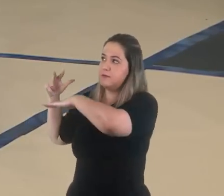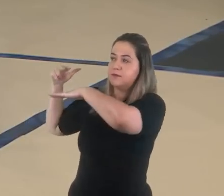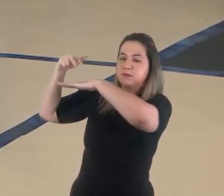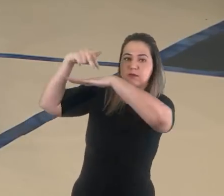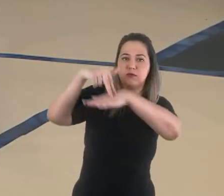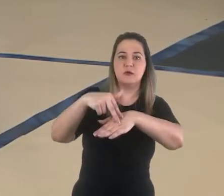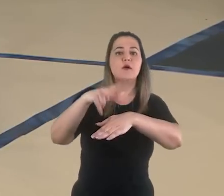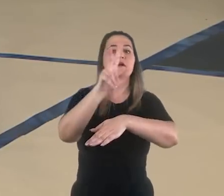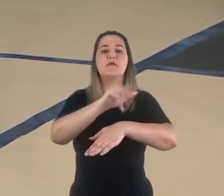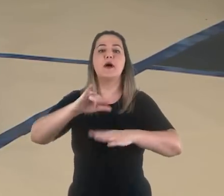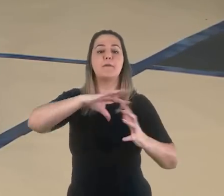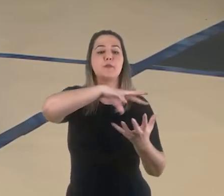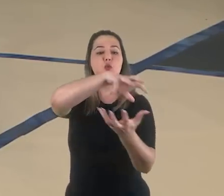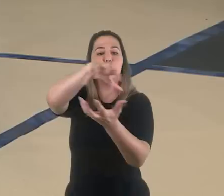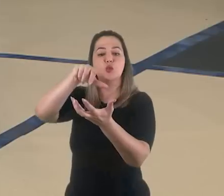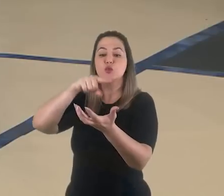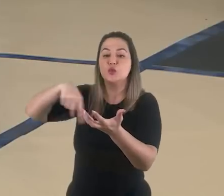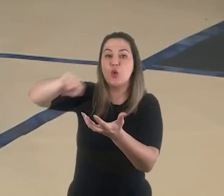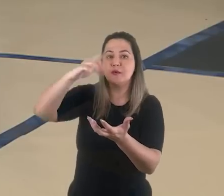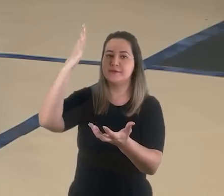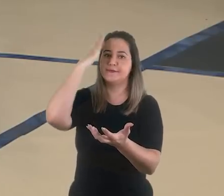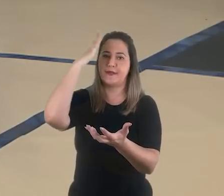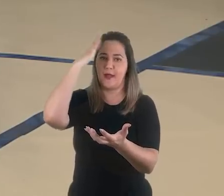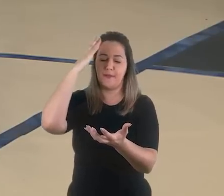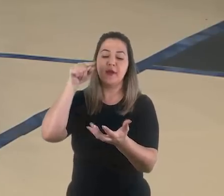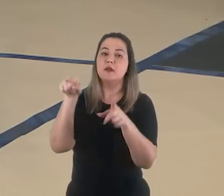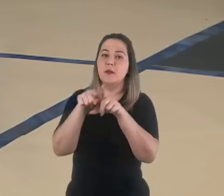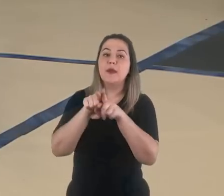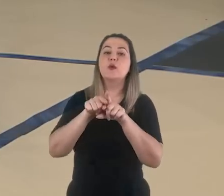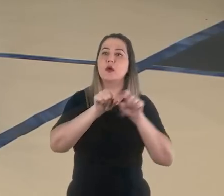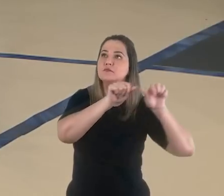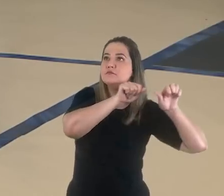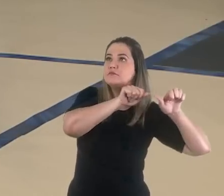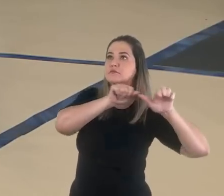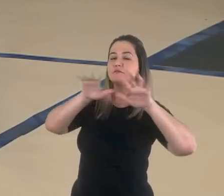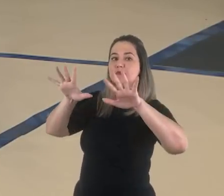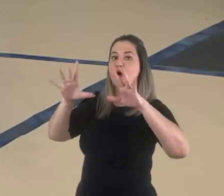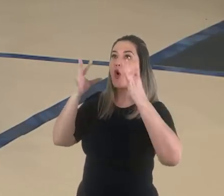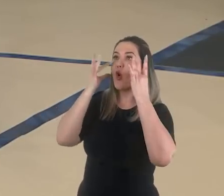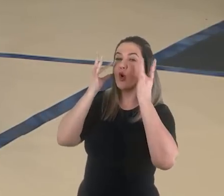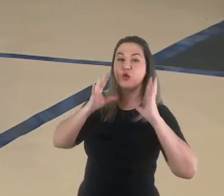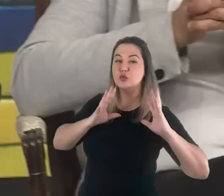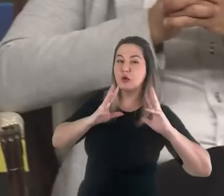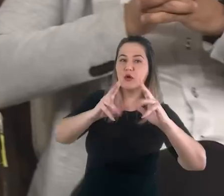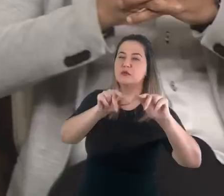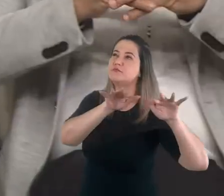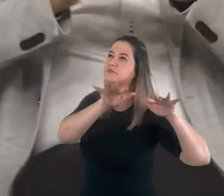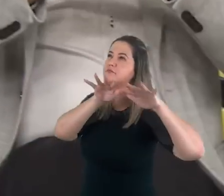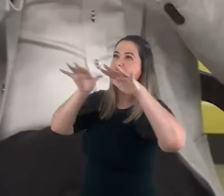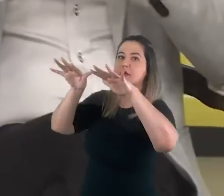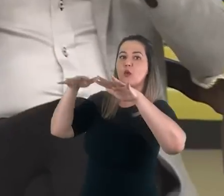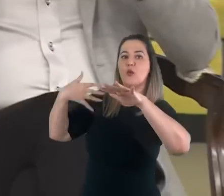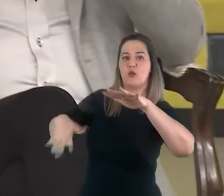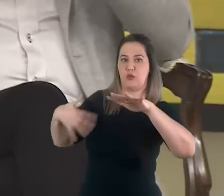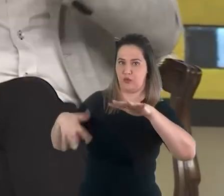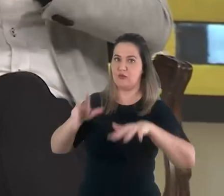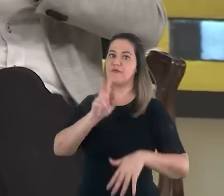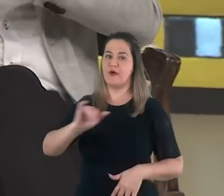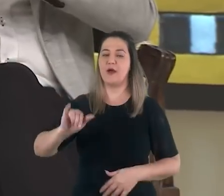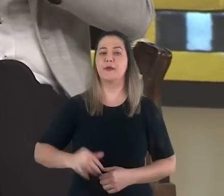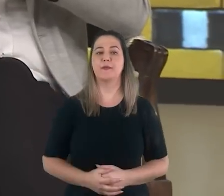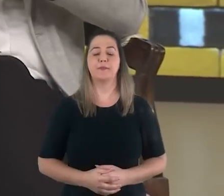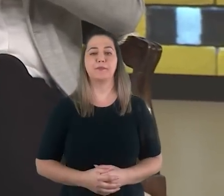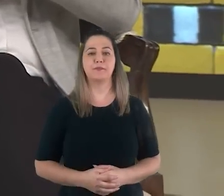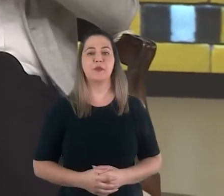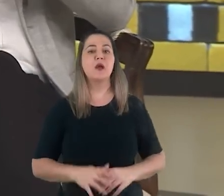de forma universal, majestosa e, segundo a Bíblia, todo o olho o verá. Mas voltando à visão